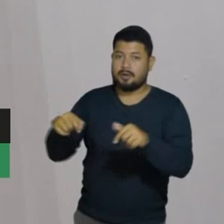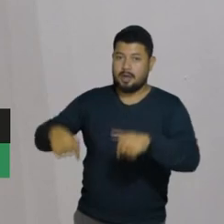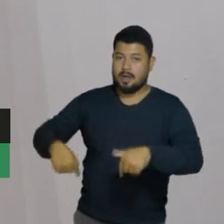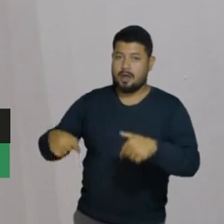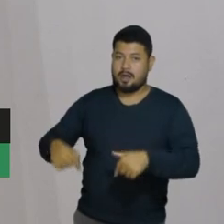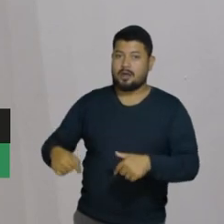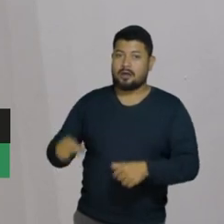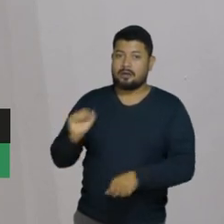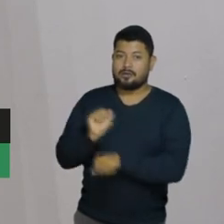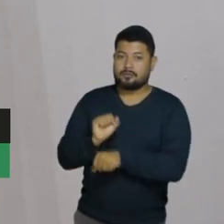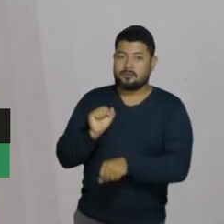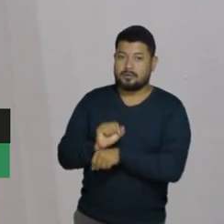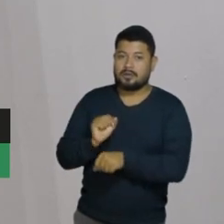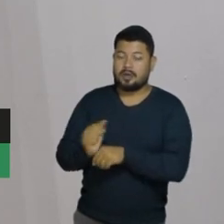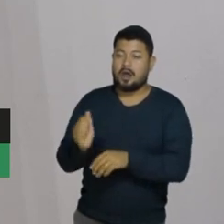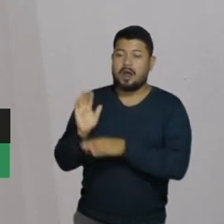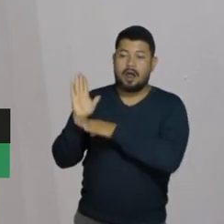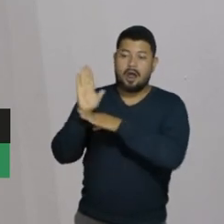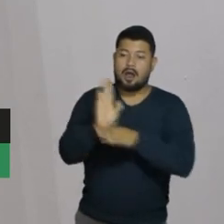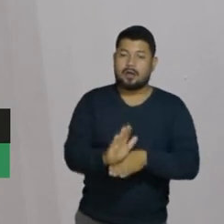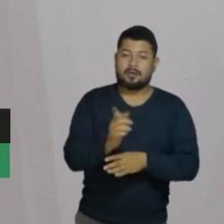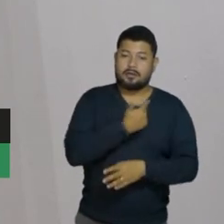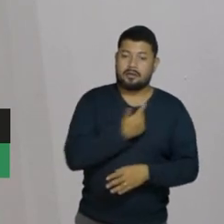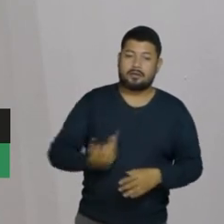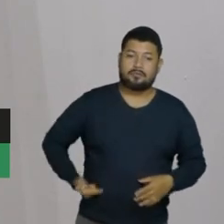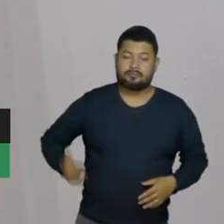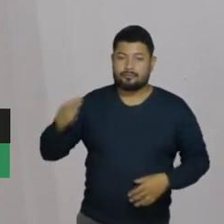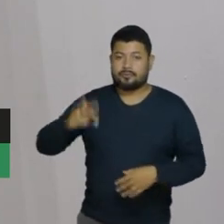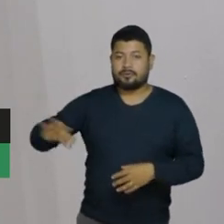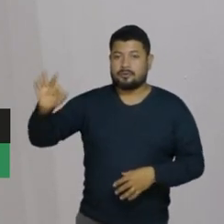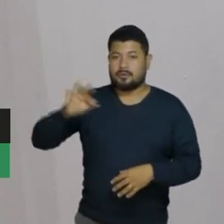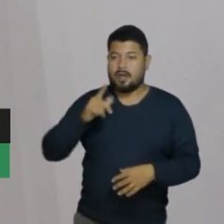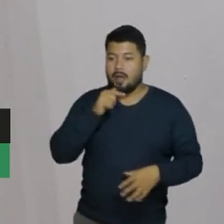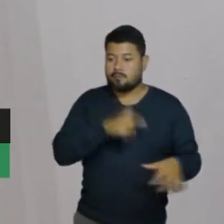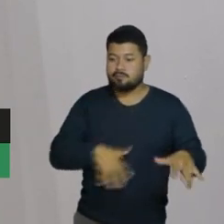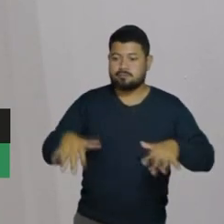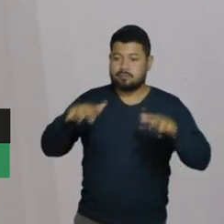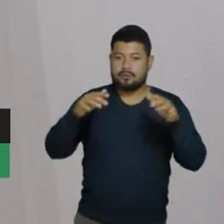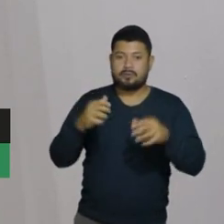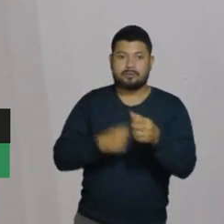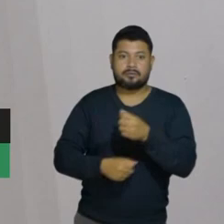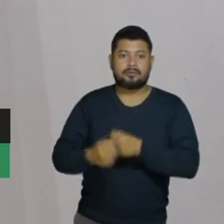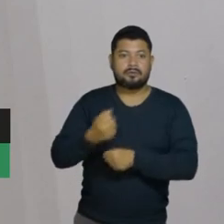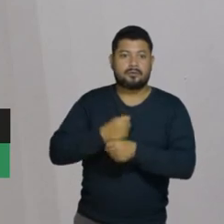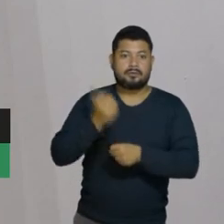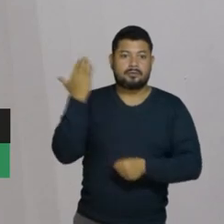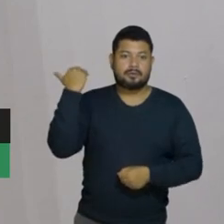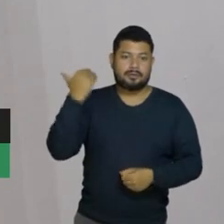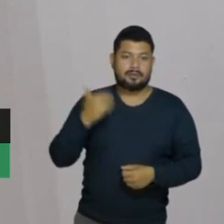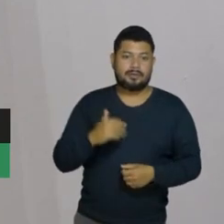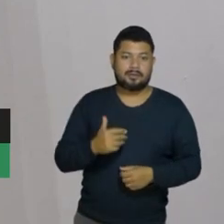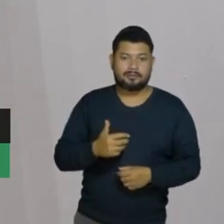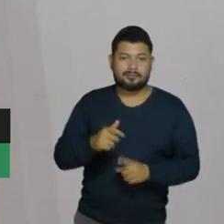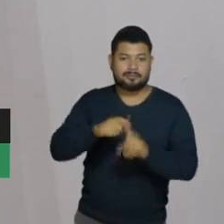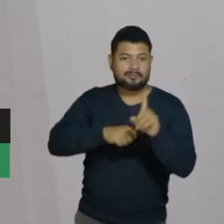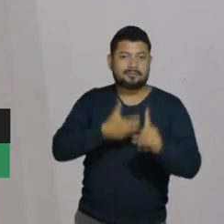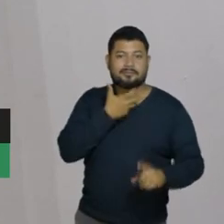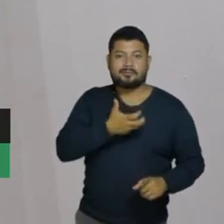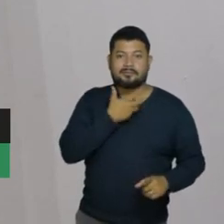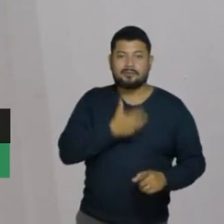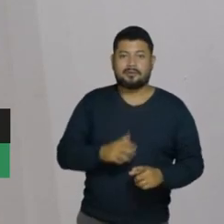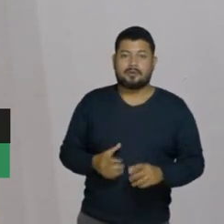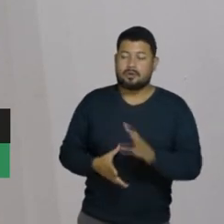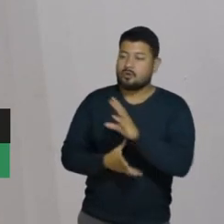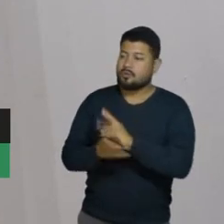esperando a ajuda do governo federal pelas enchentes de dezembro, É só copiar o que o governo anterior do